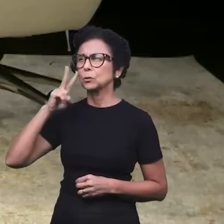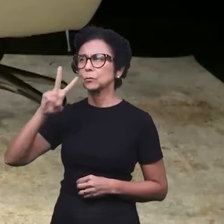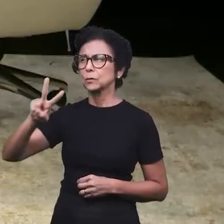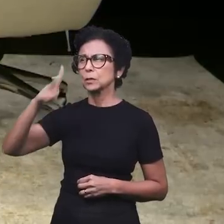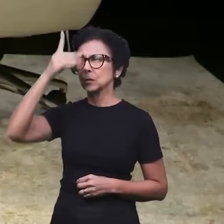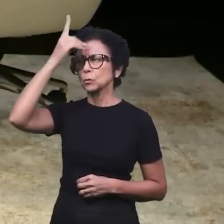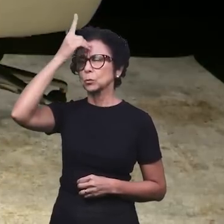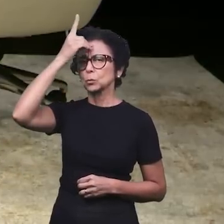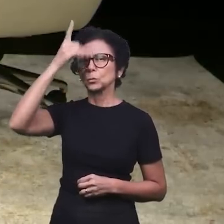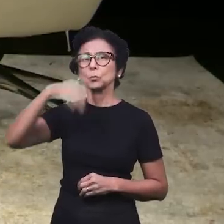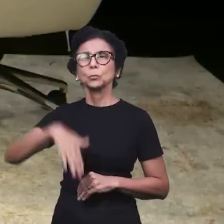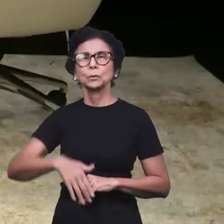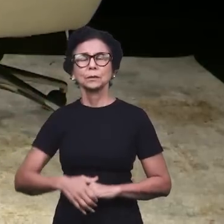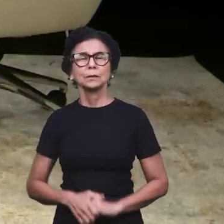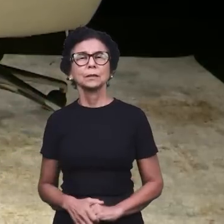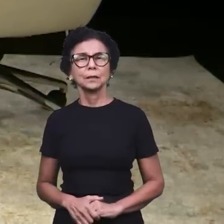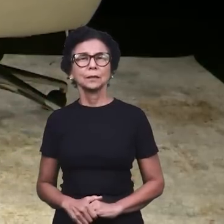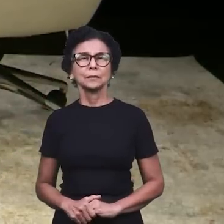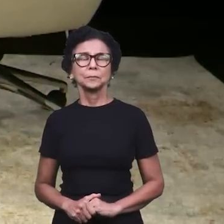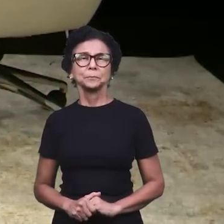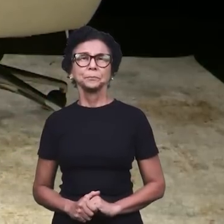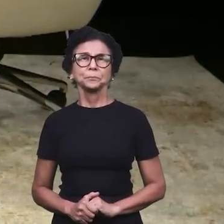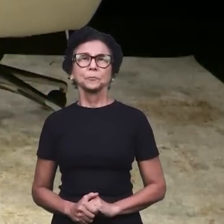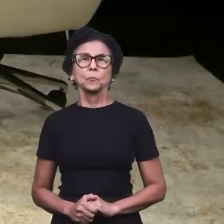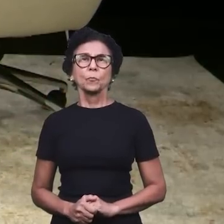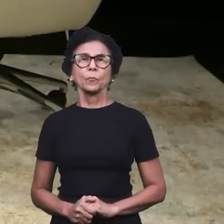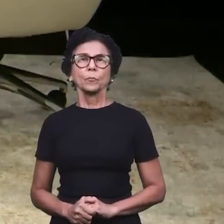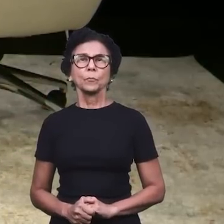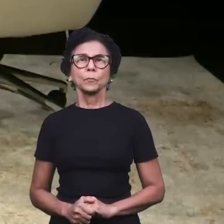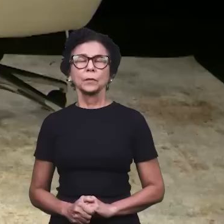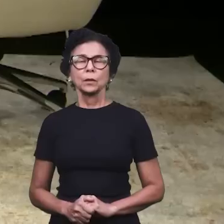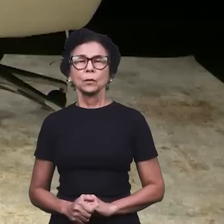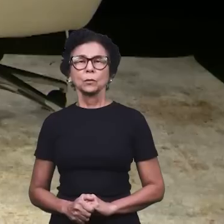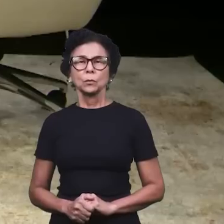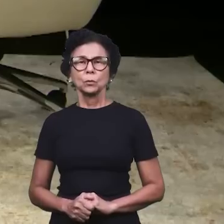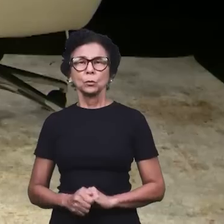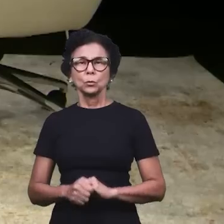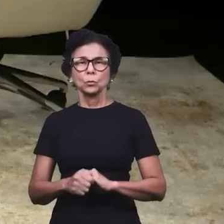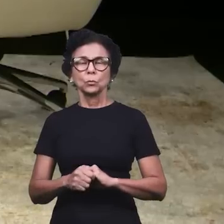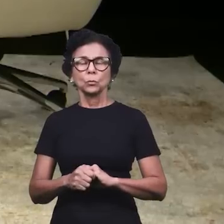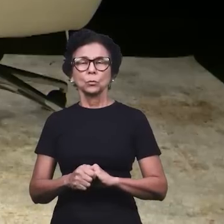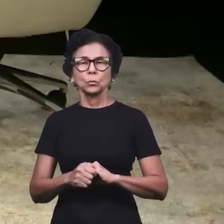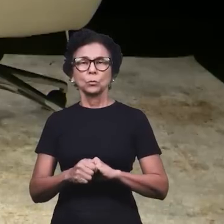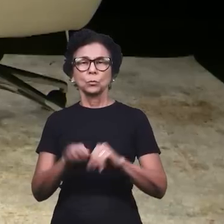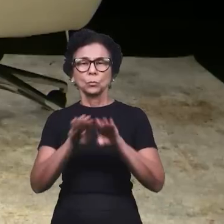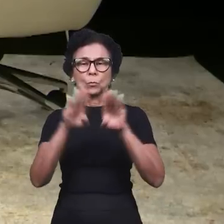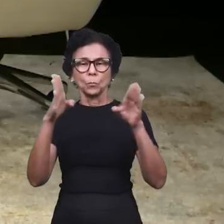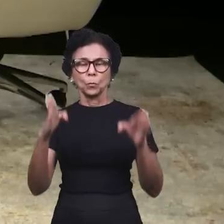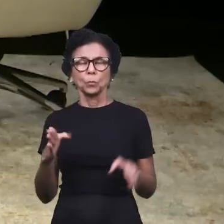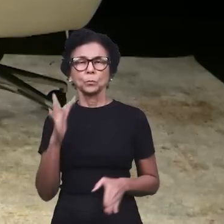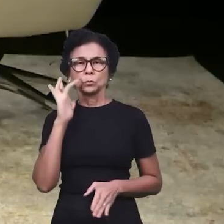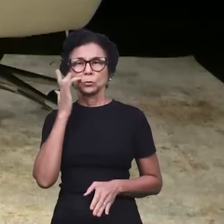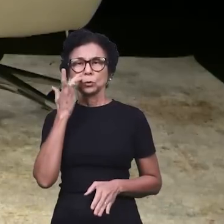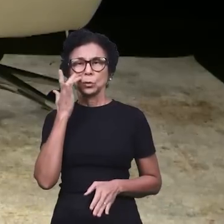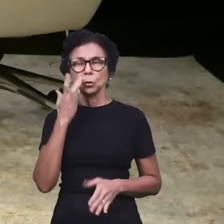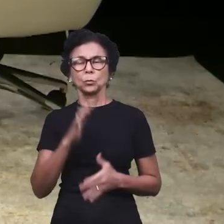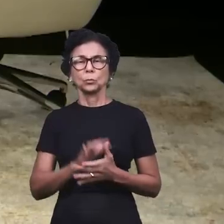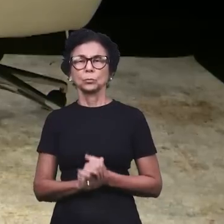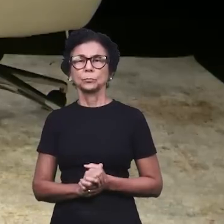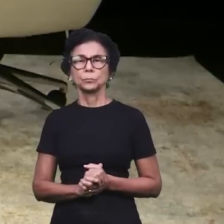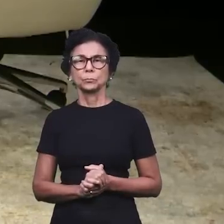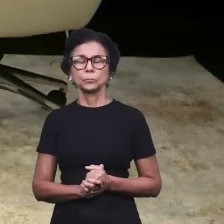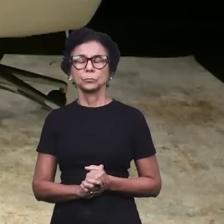interessante. Isso antes do Dr. Barros morrer. Isso. Antes do pastor Barros morrer. Nós tínhamos um desafio, porque nós já